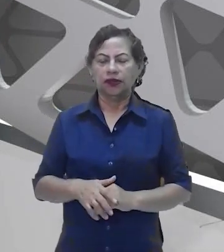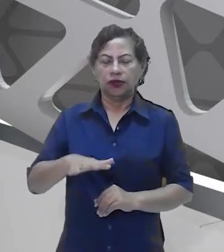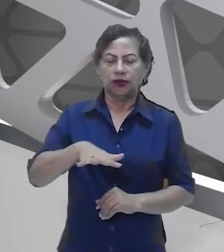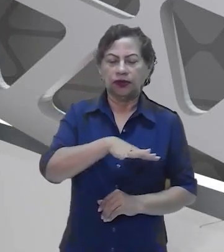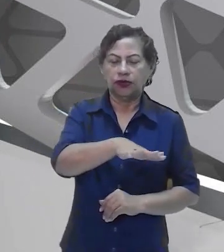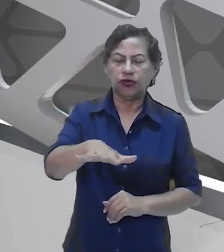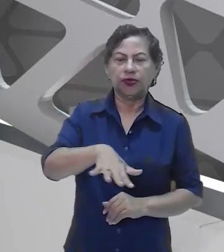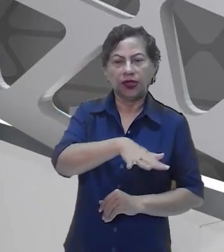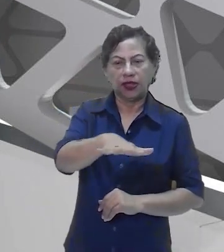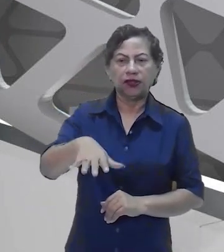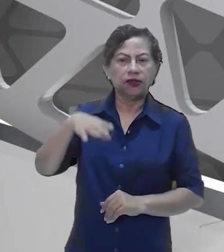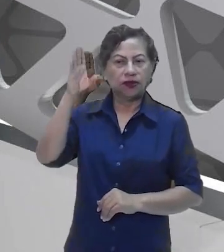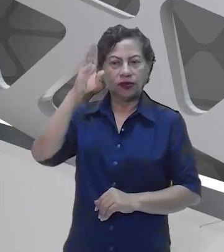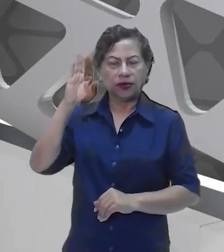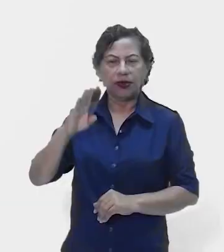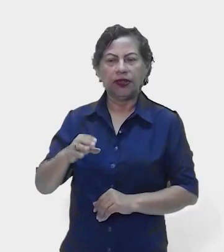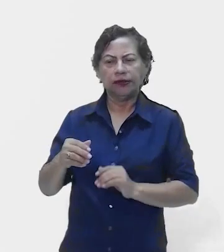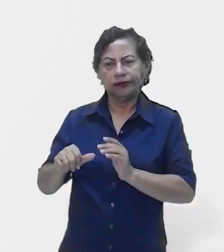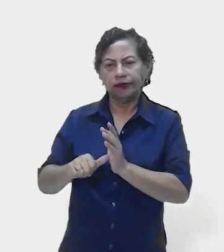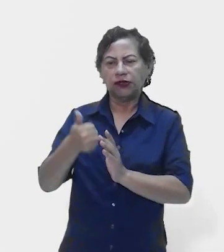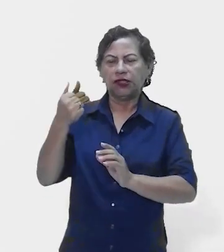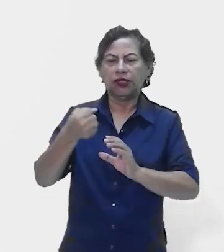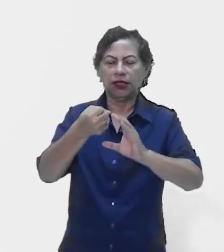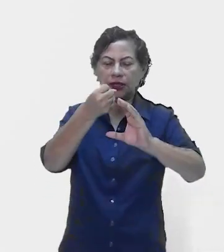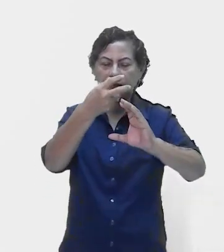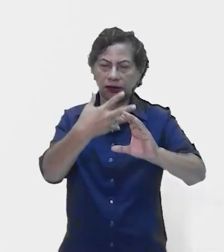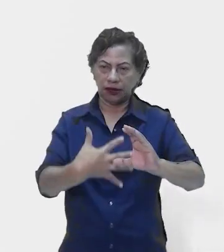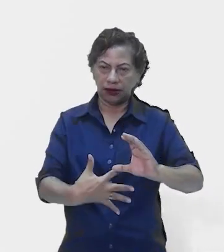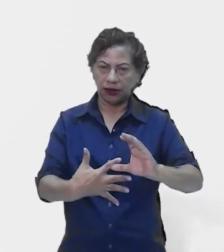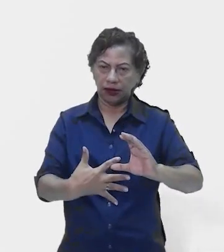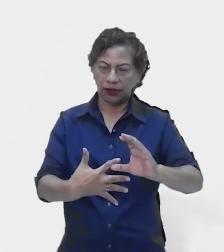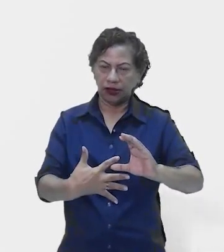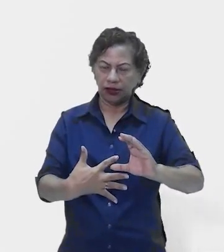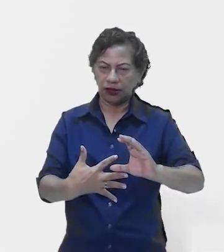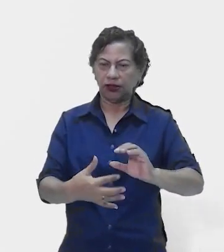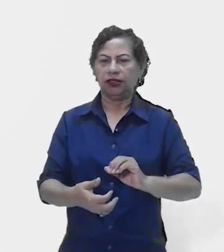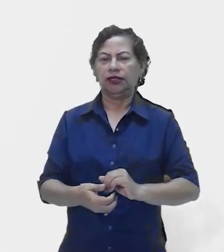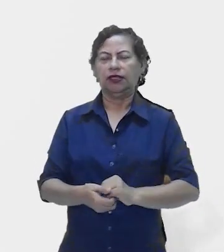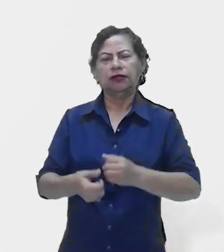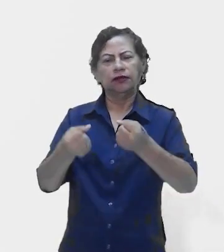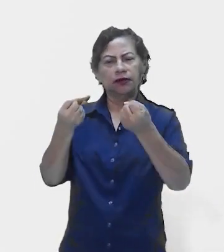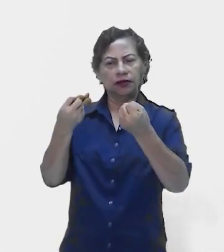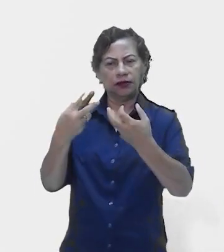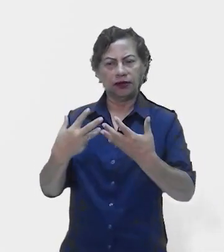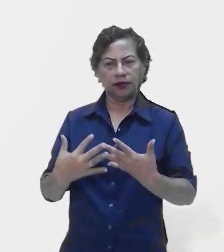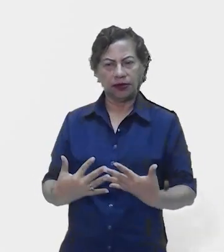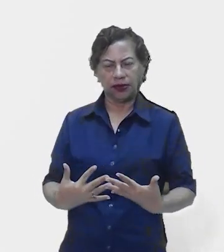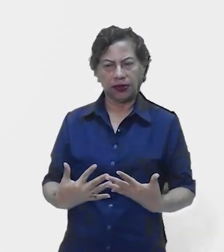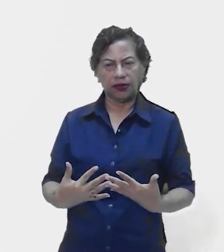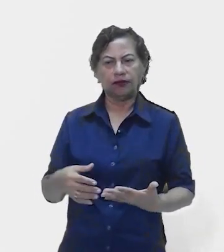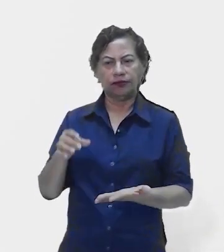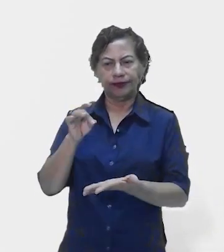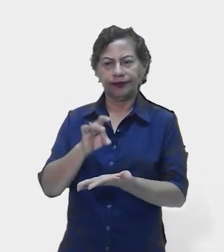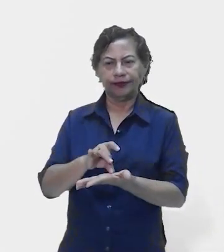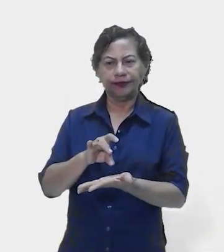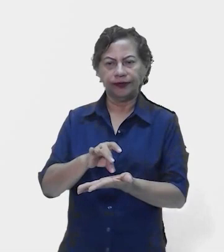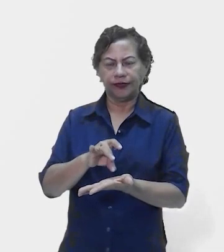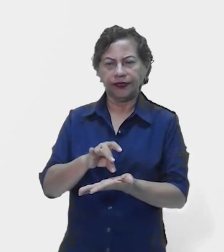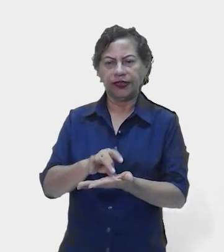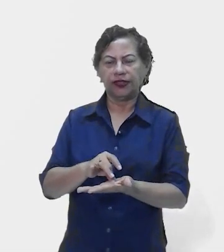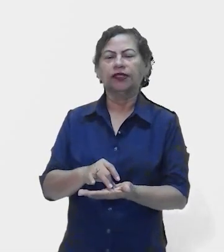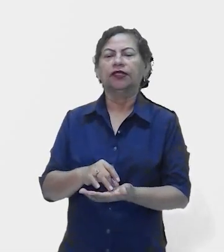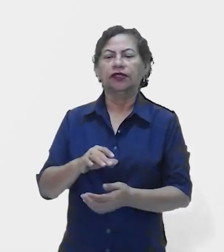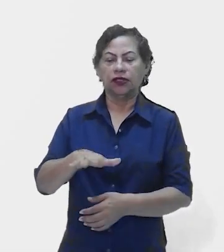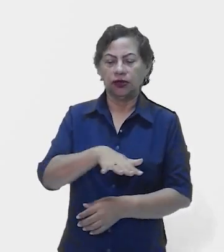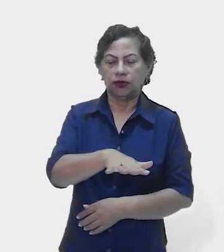brasileiro. Como primeira característica, eu cito a vocês a presença que, na realidade, o